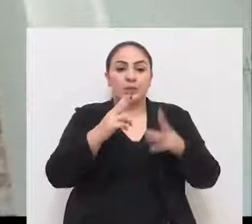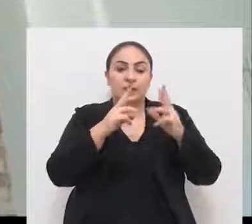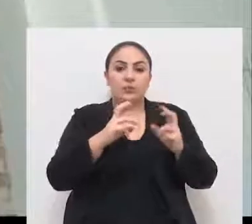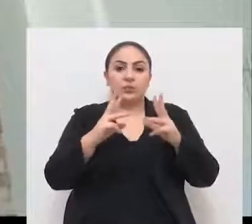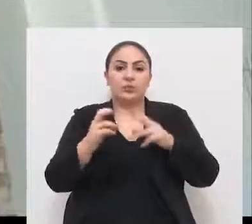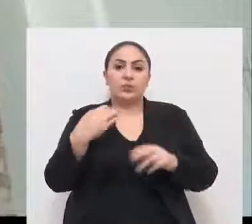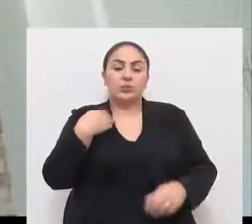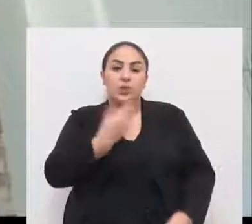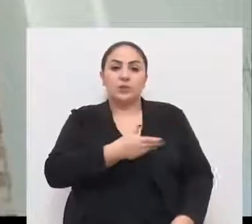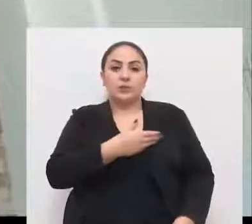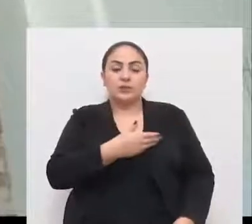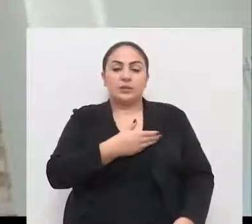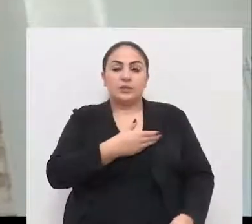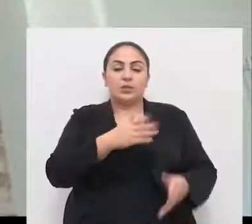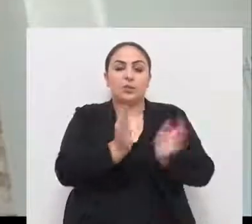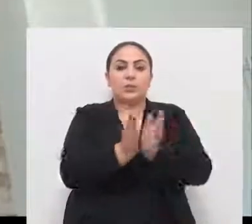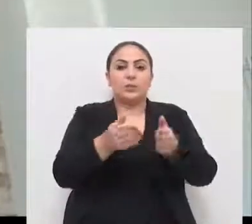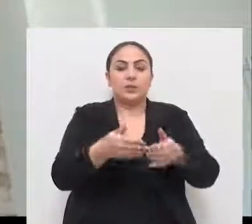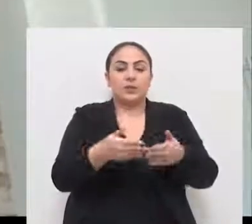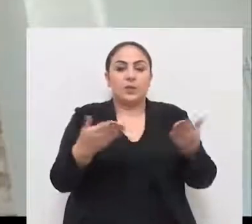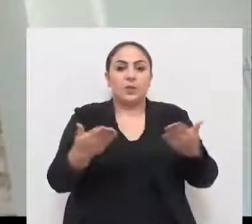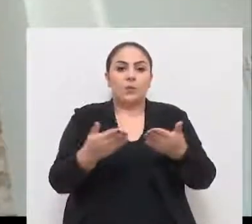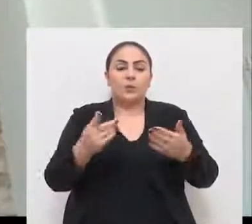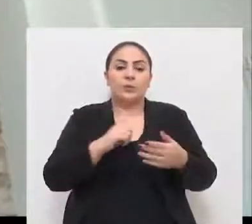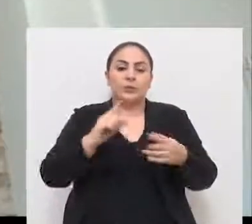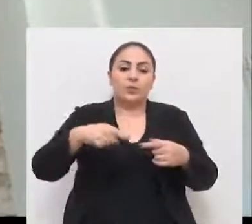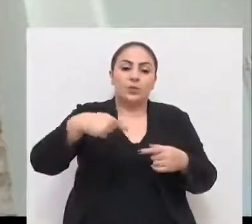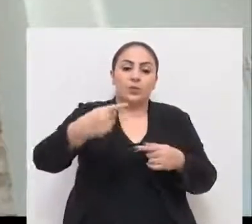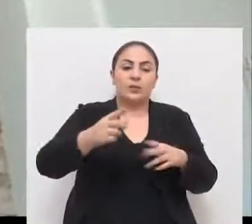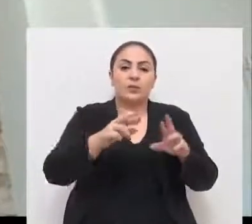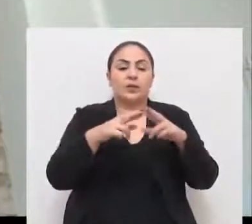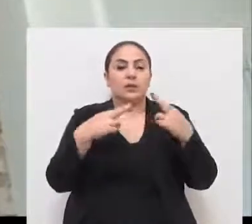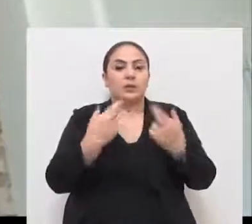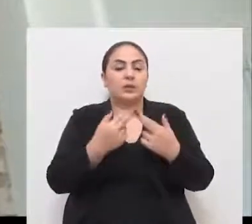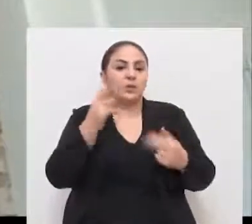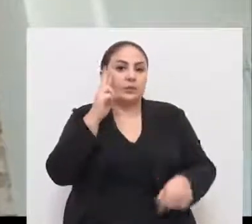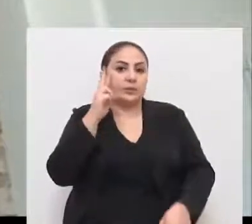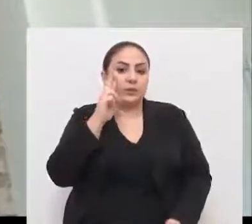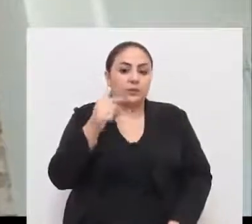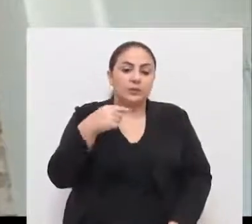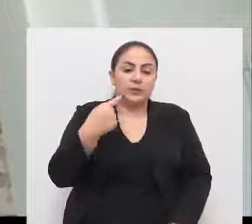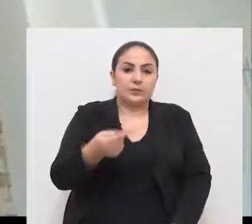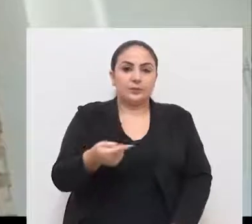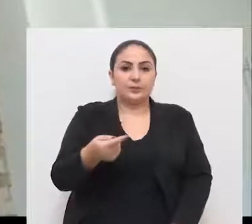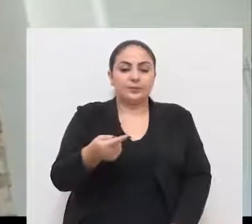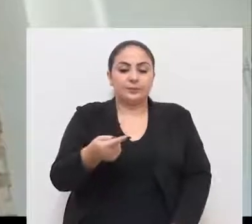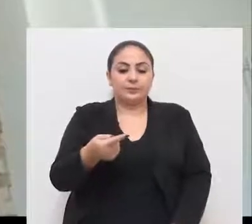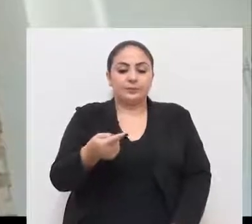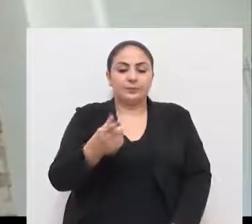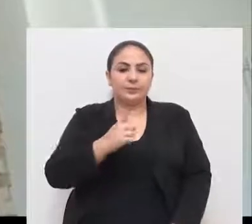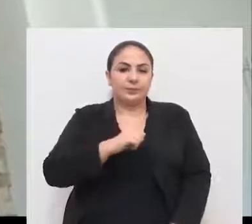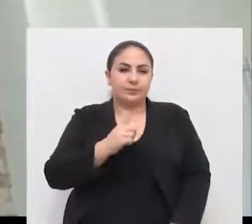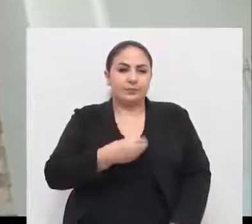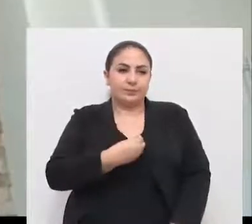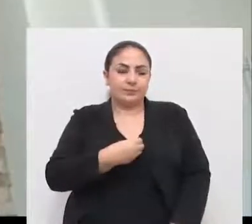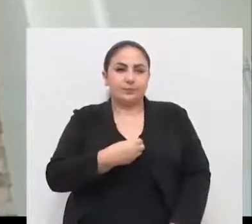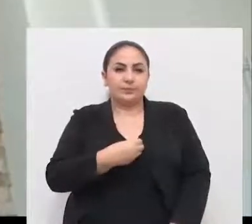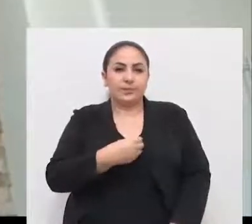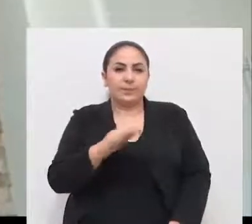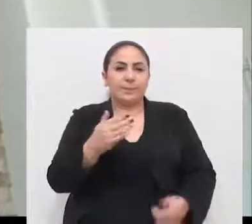tramitaram na nossa comissão hoje. Nós teremos a próxima reunião na segunda-feira próxima,